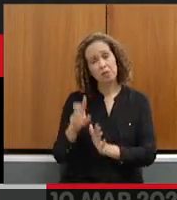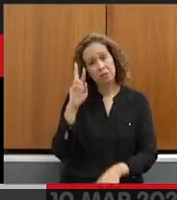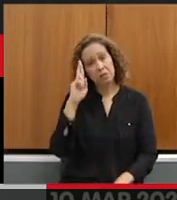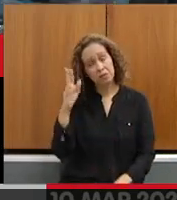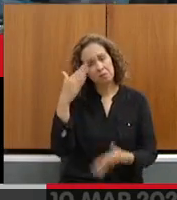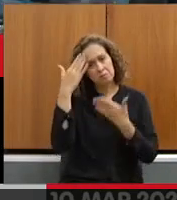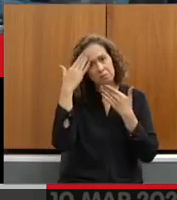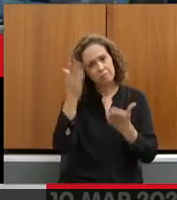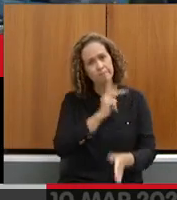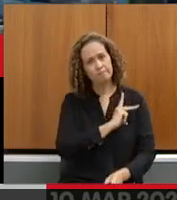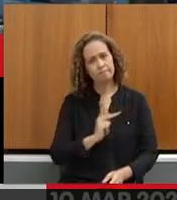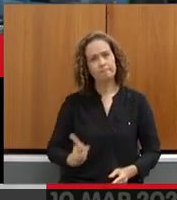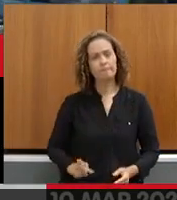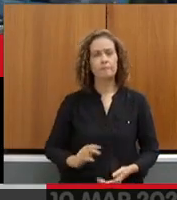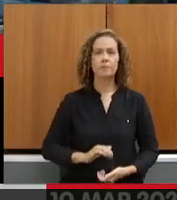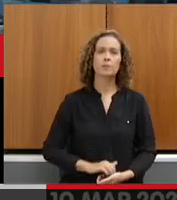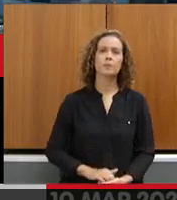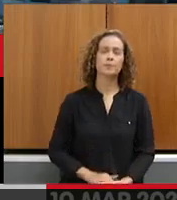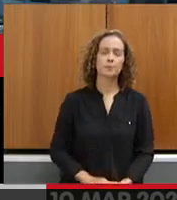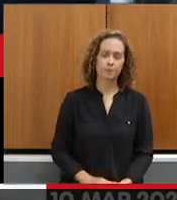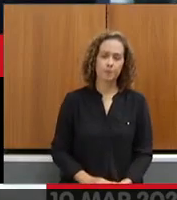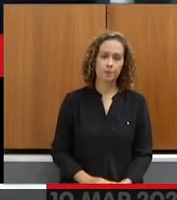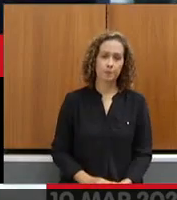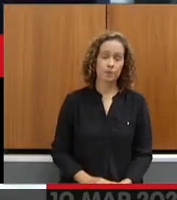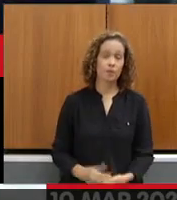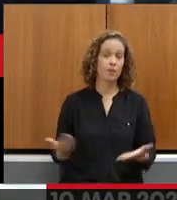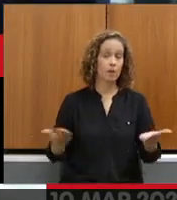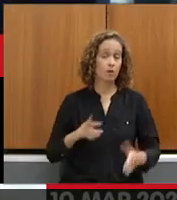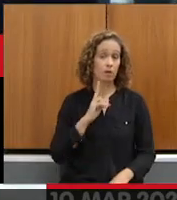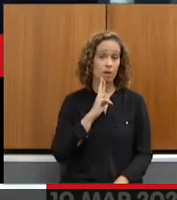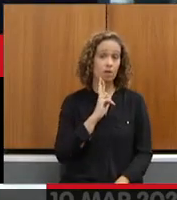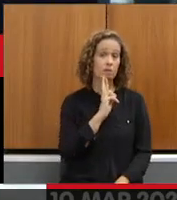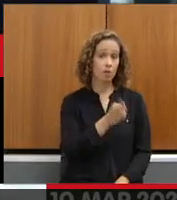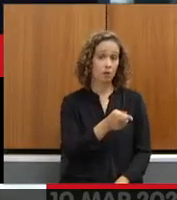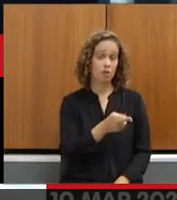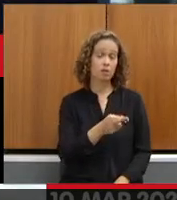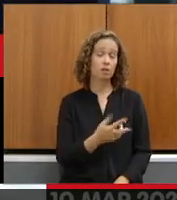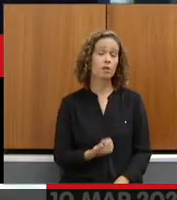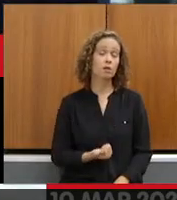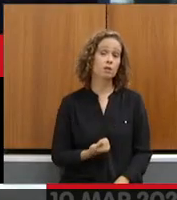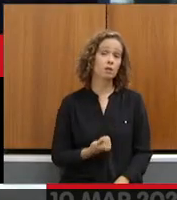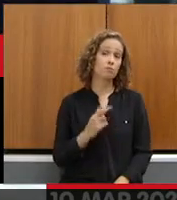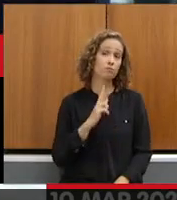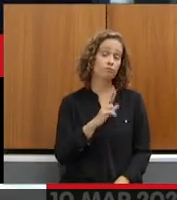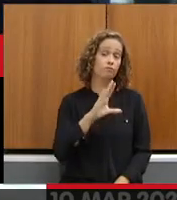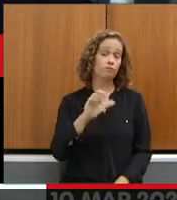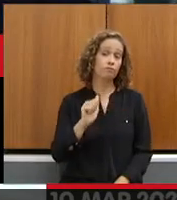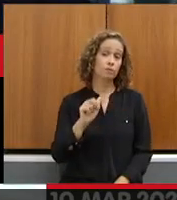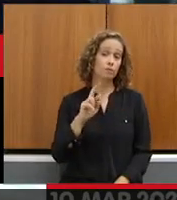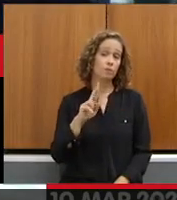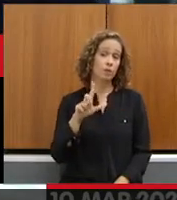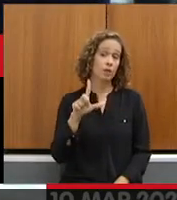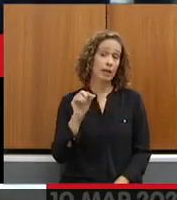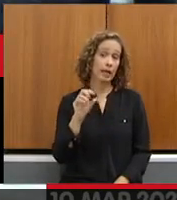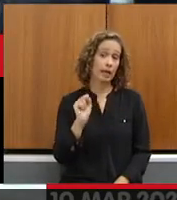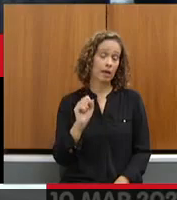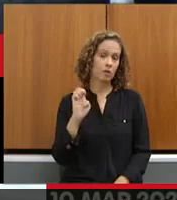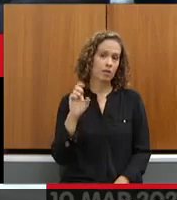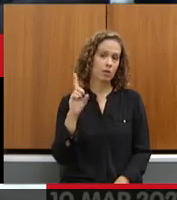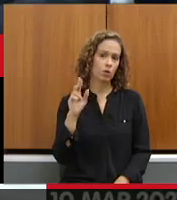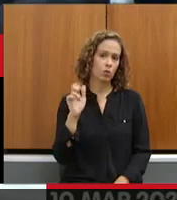muito obrigado Presidente com a palavra para a resposta aos questionamentos secretário Carlos Eduardo Amaral Pereira da